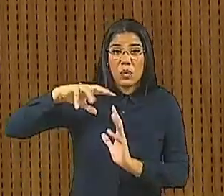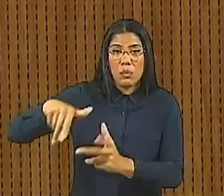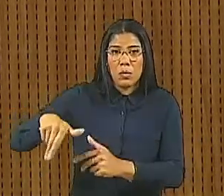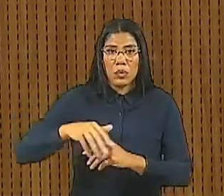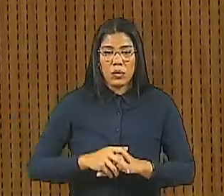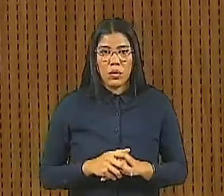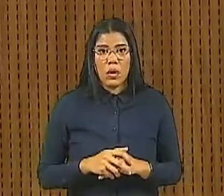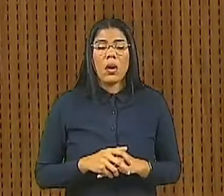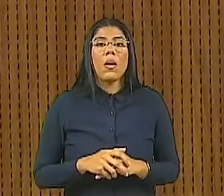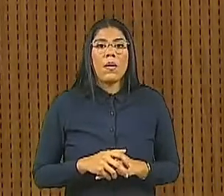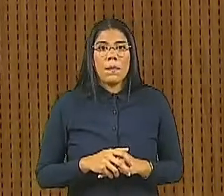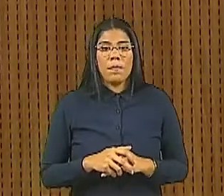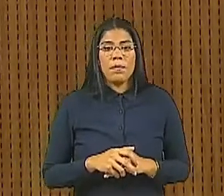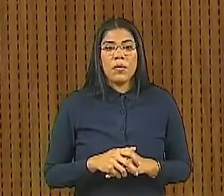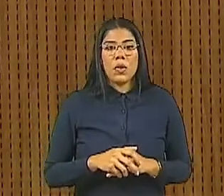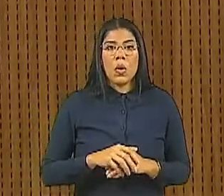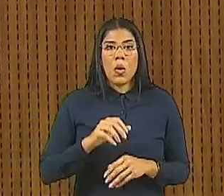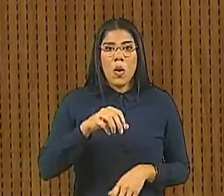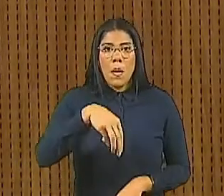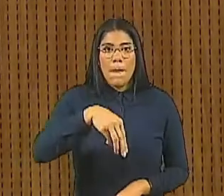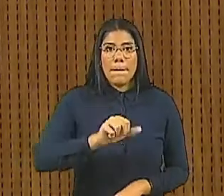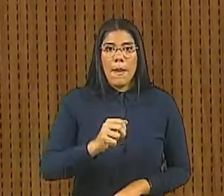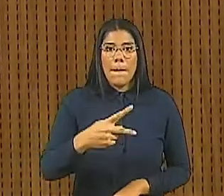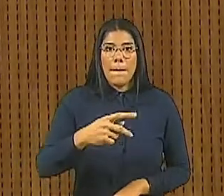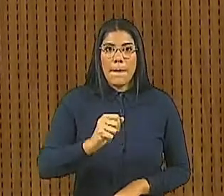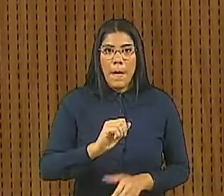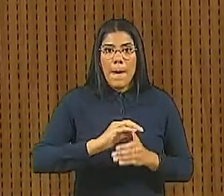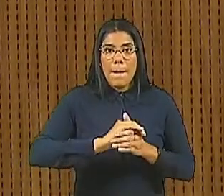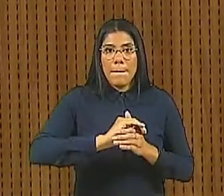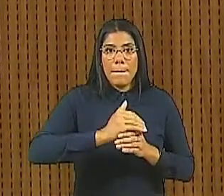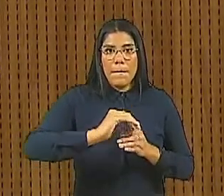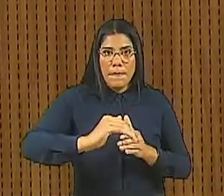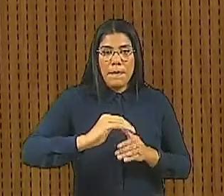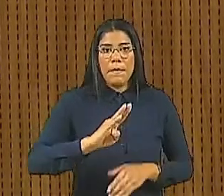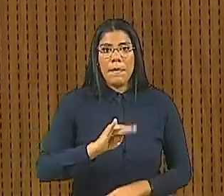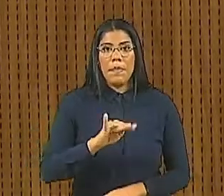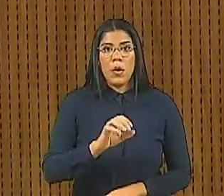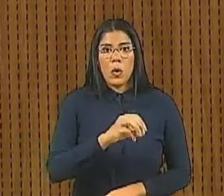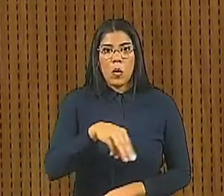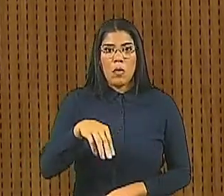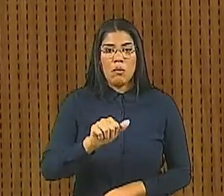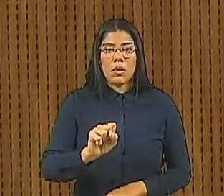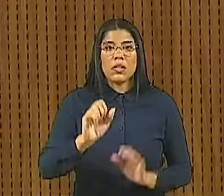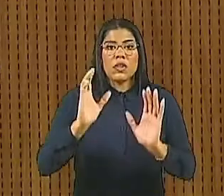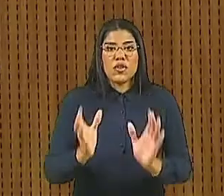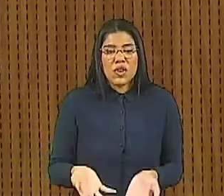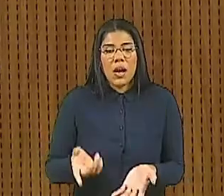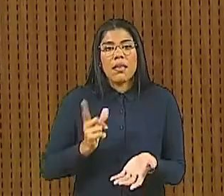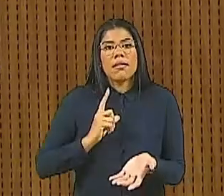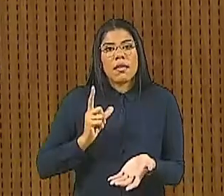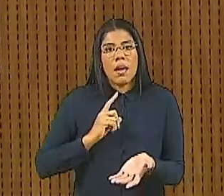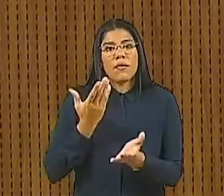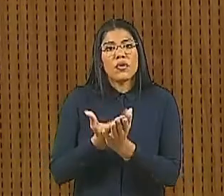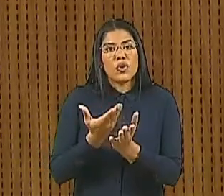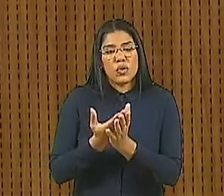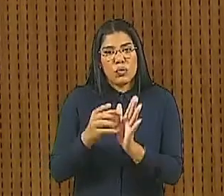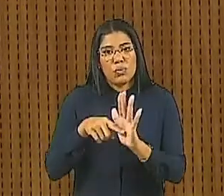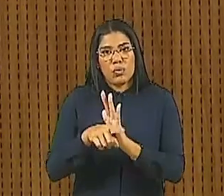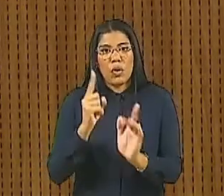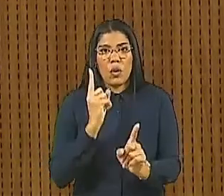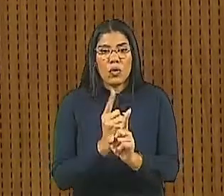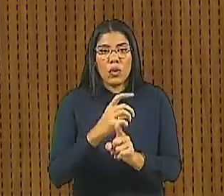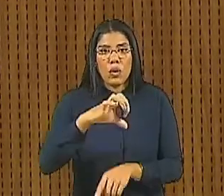em relação a 2024, ele já registrou na Chapada do Araripe mais de 9.000